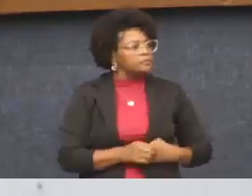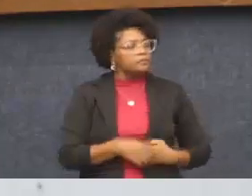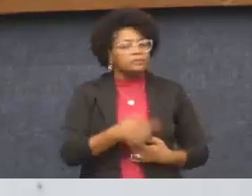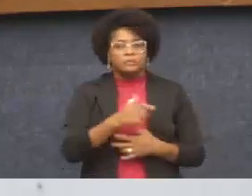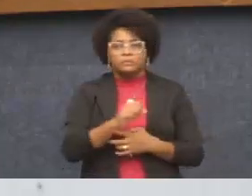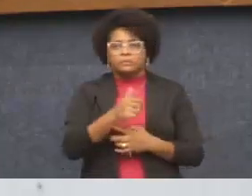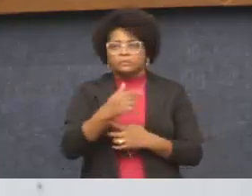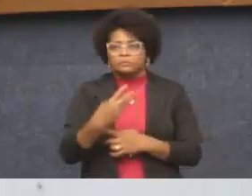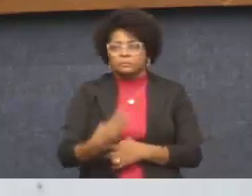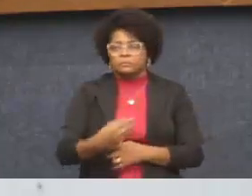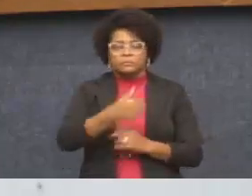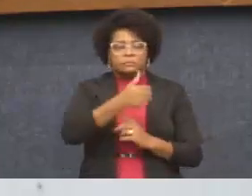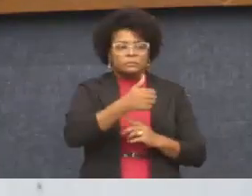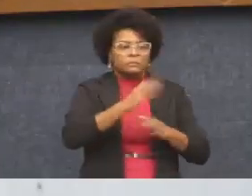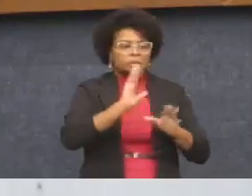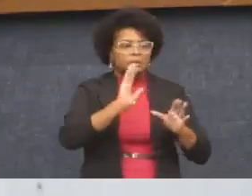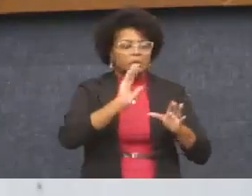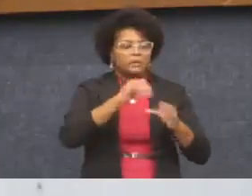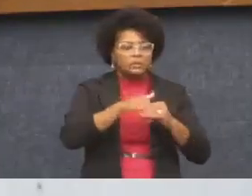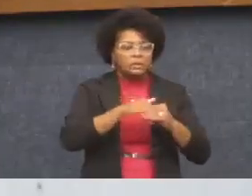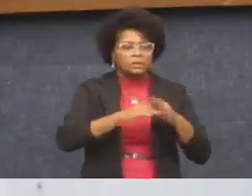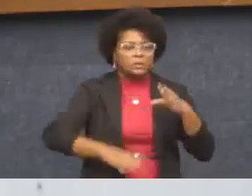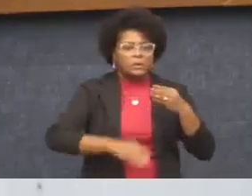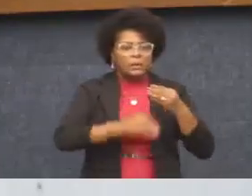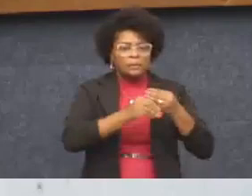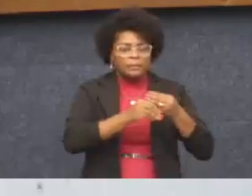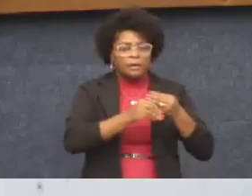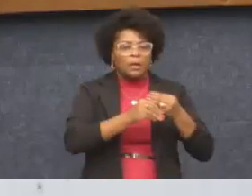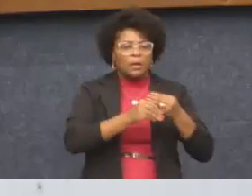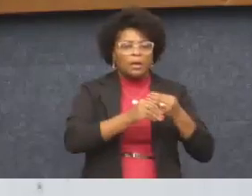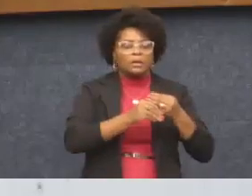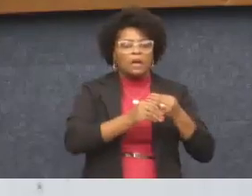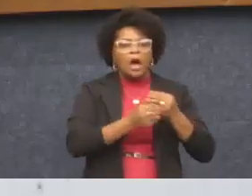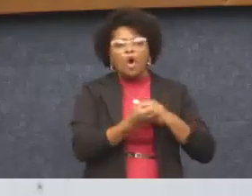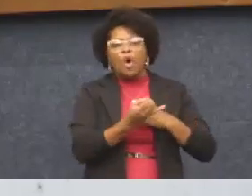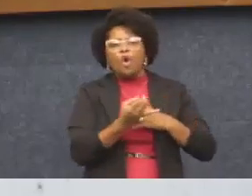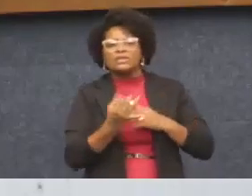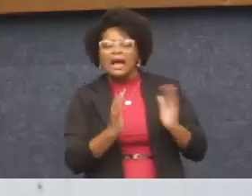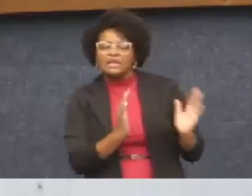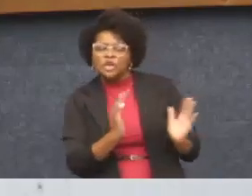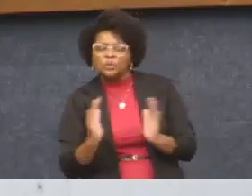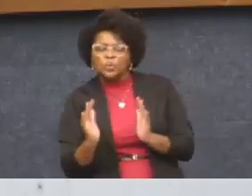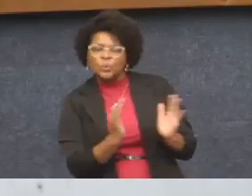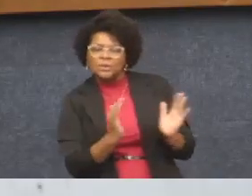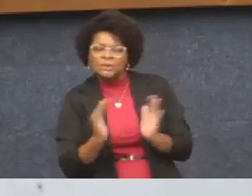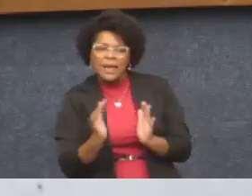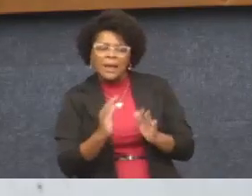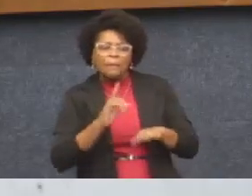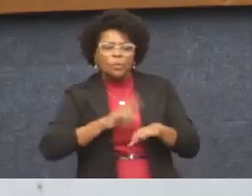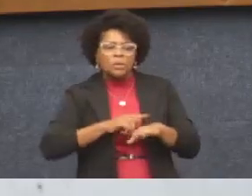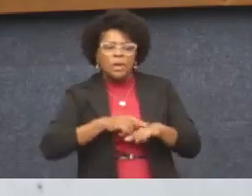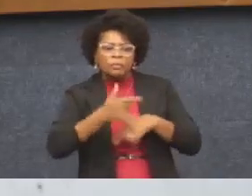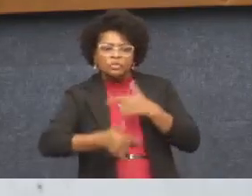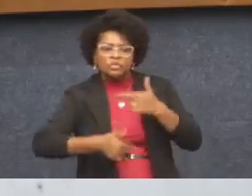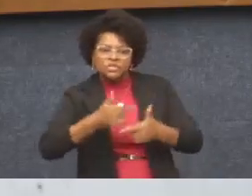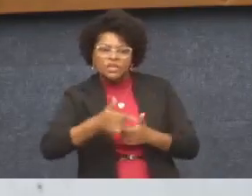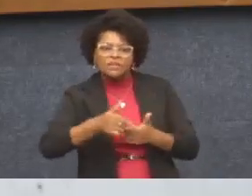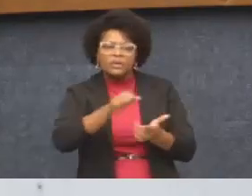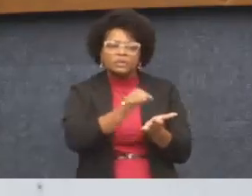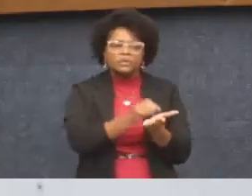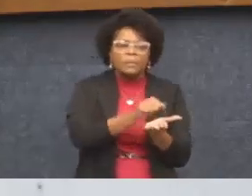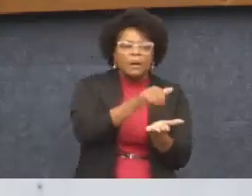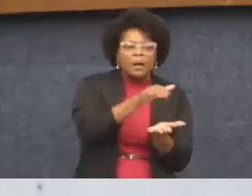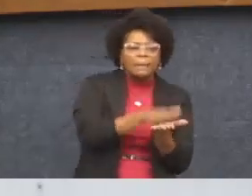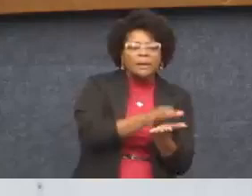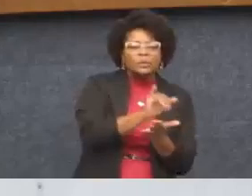756/2023, primeiro turno, emenda, considera para fins de contagem de tempo e aquisição do adicional por tempo de serviço e da indenização por término